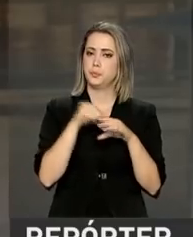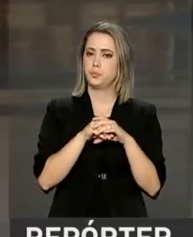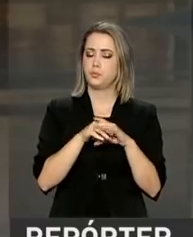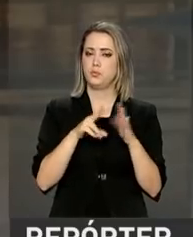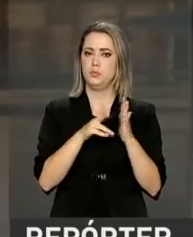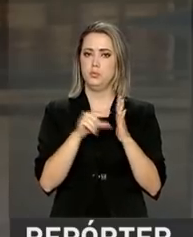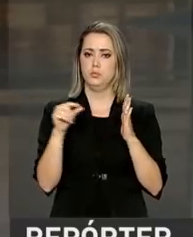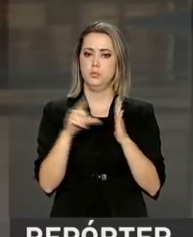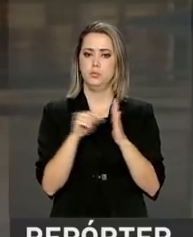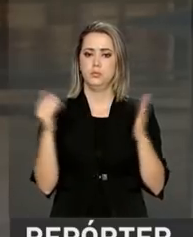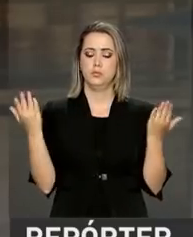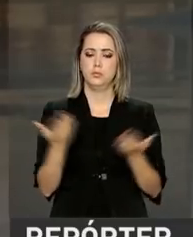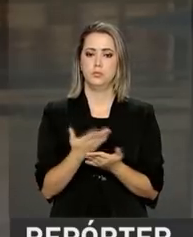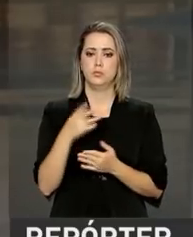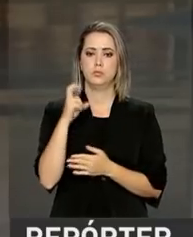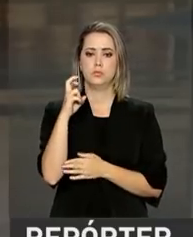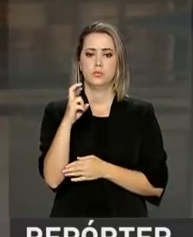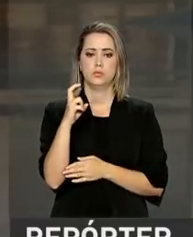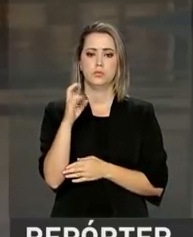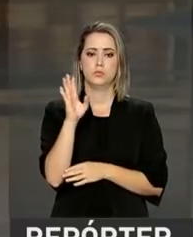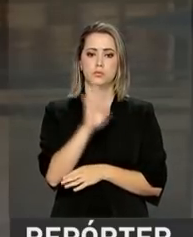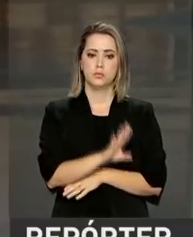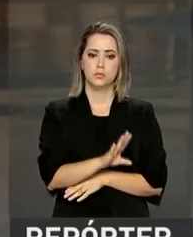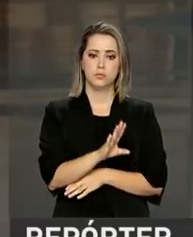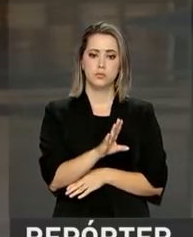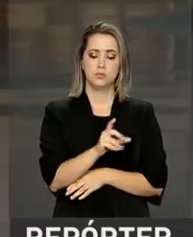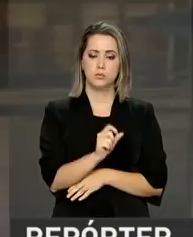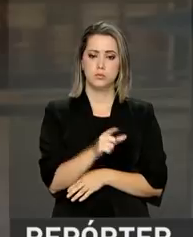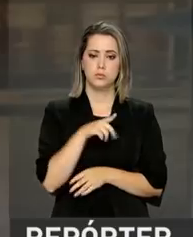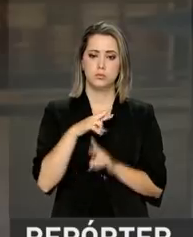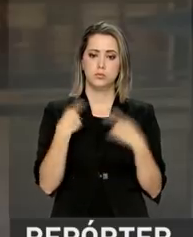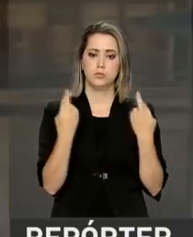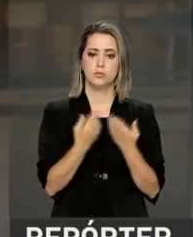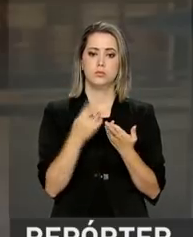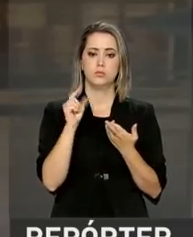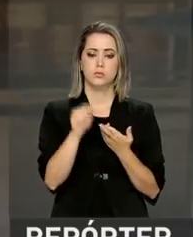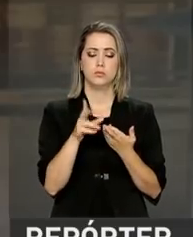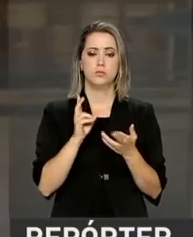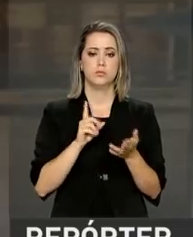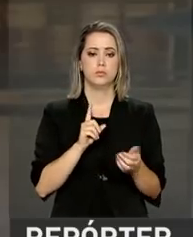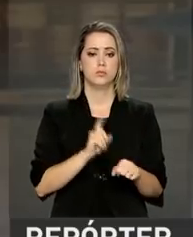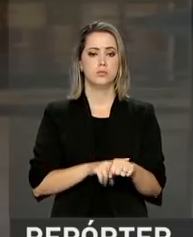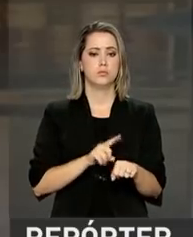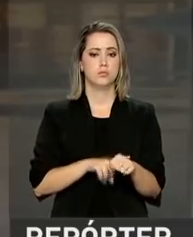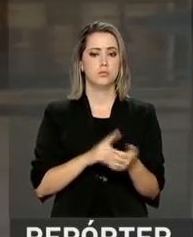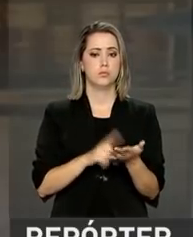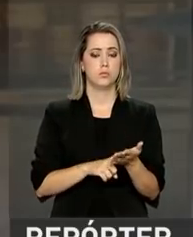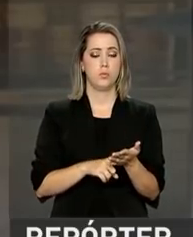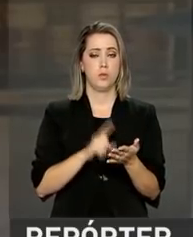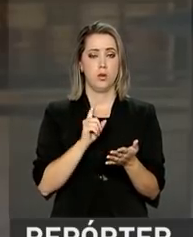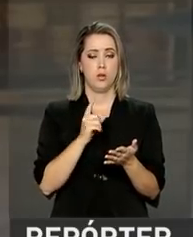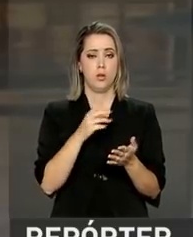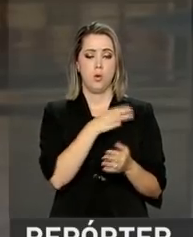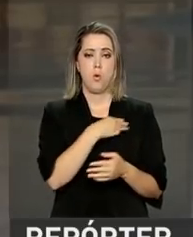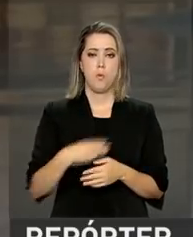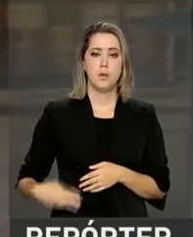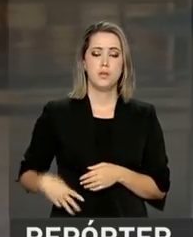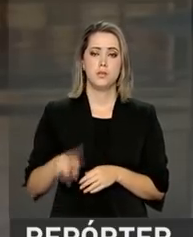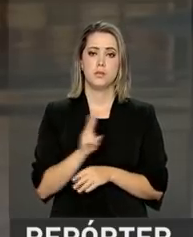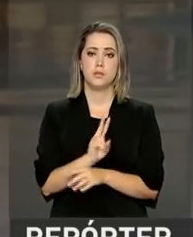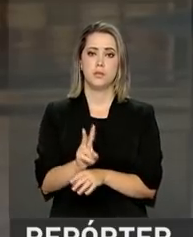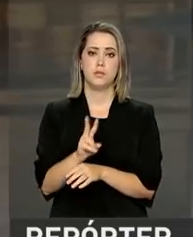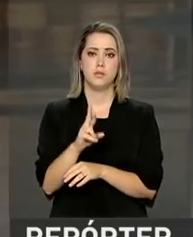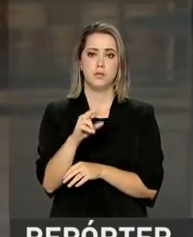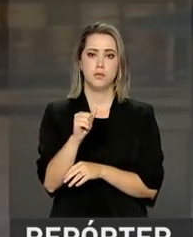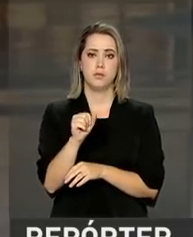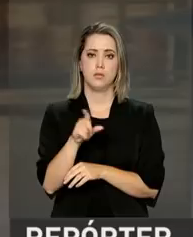Palácio do Planalto e agora, a partir das 5 horas da tarde, ele tem uma reunião marcada, uma reunião com o ministro da Defesa, o ministro Raul Jungmann,